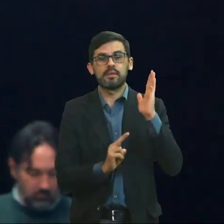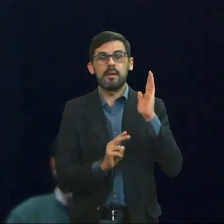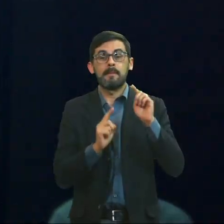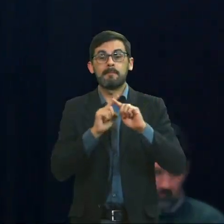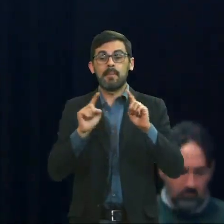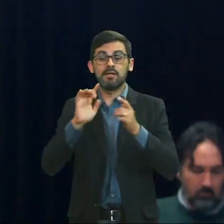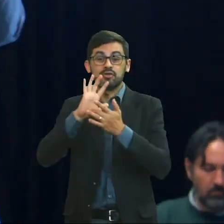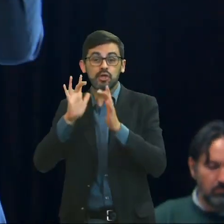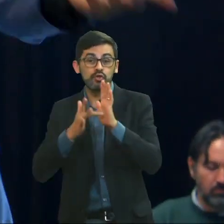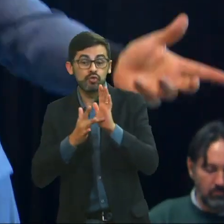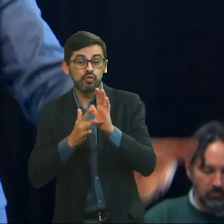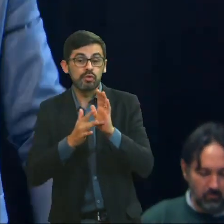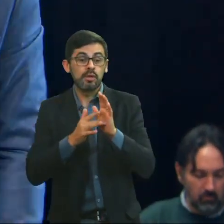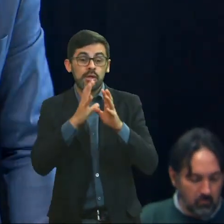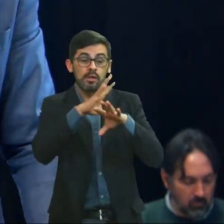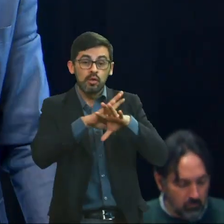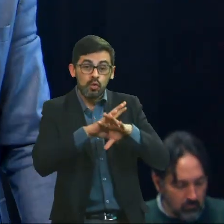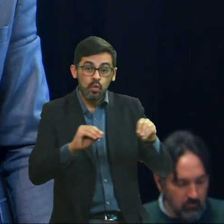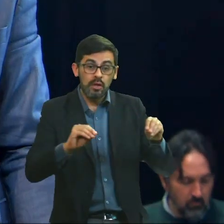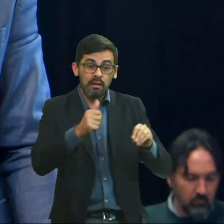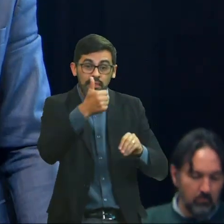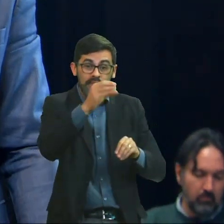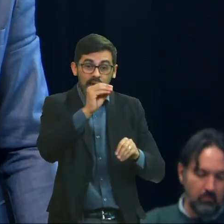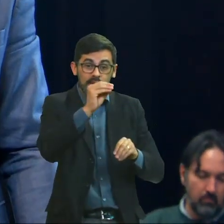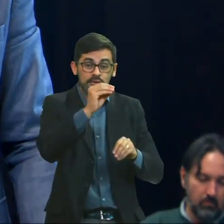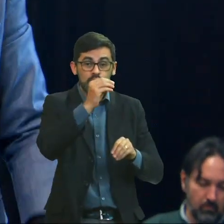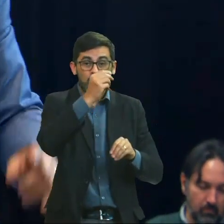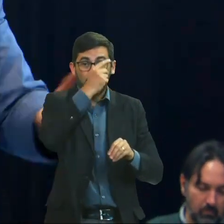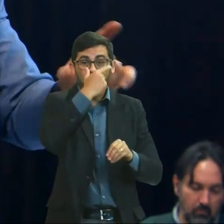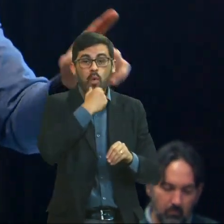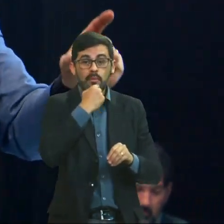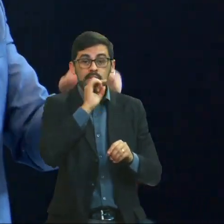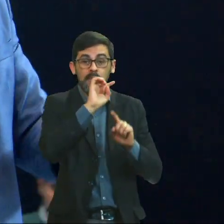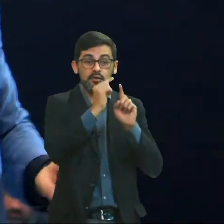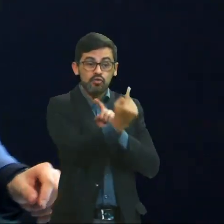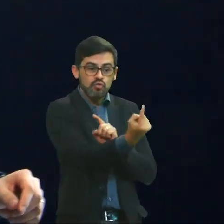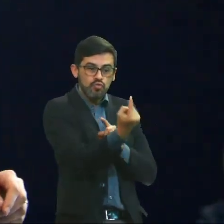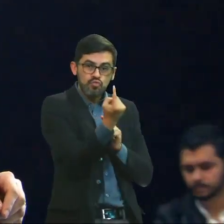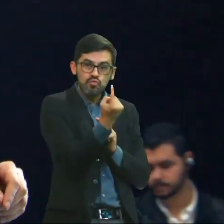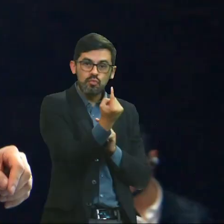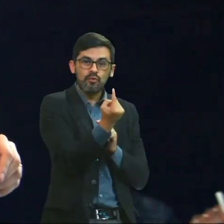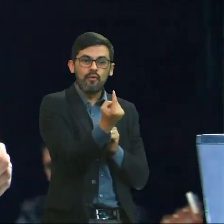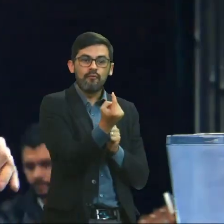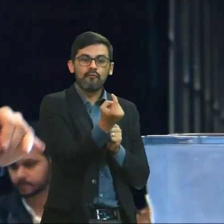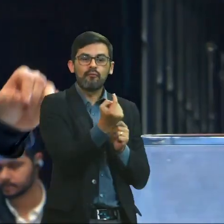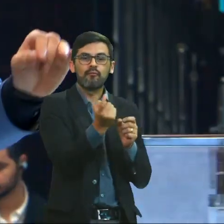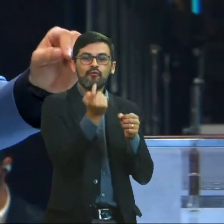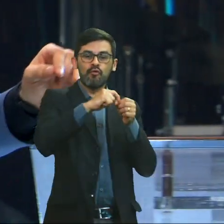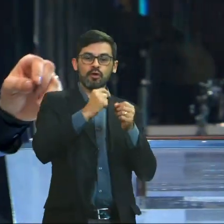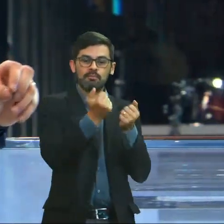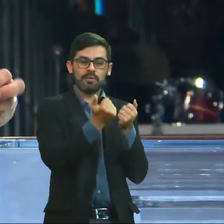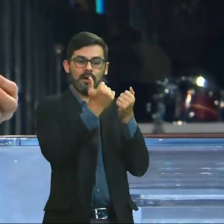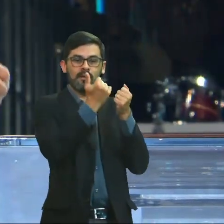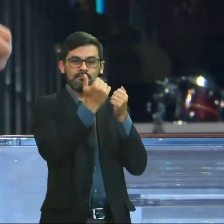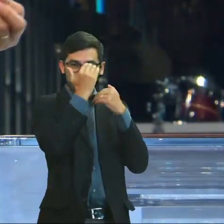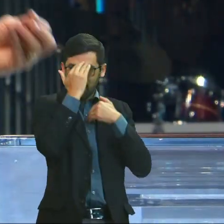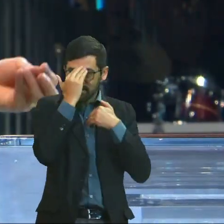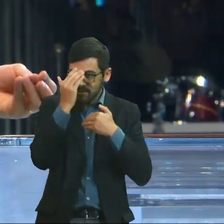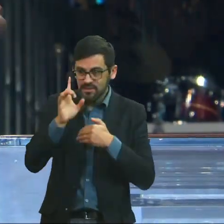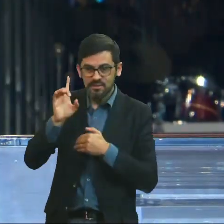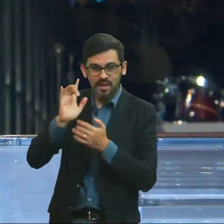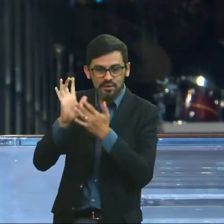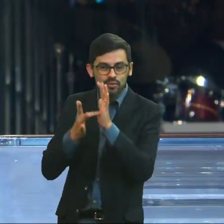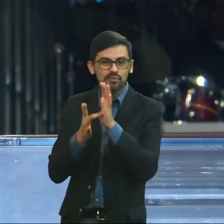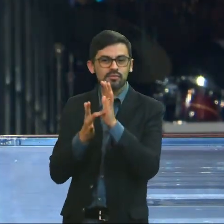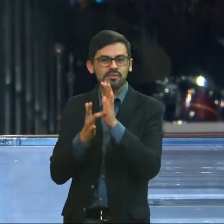Jesus cura 10, um só volta para agradecer. Sabe, muitos de nós